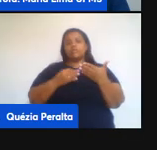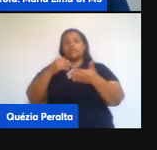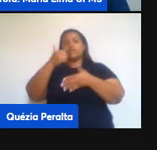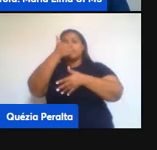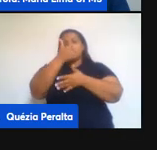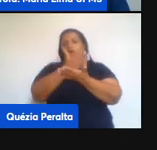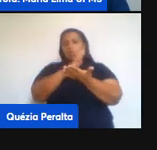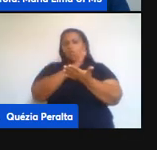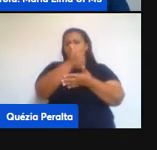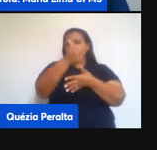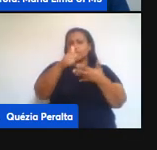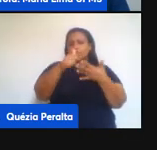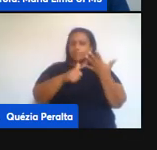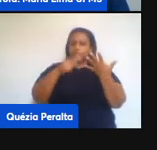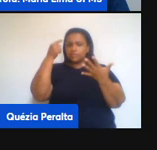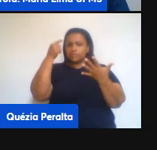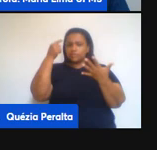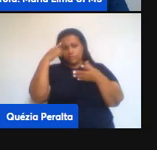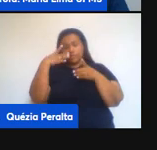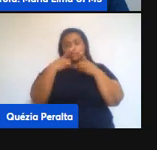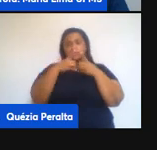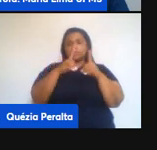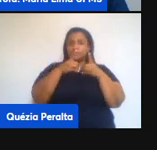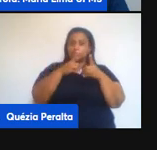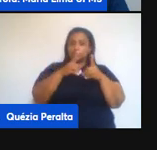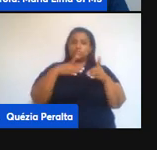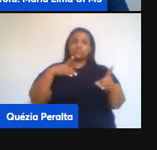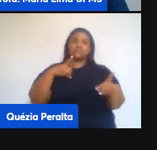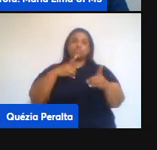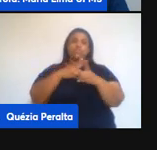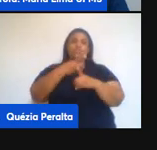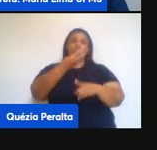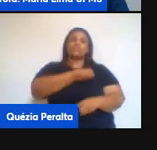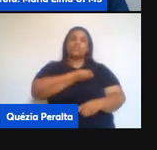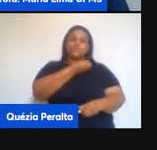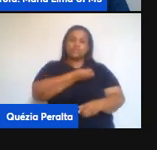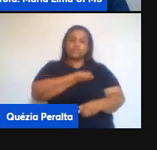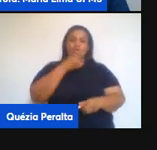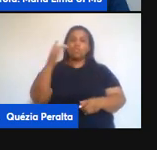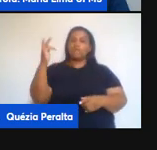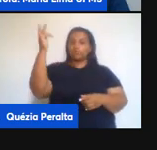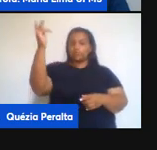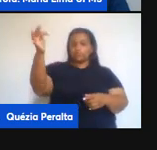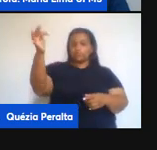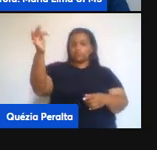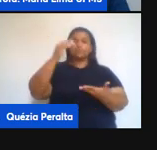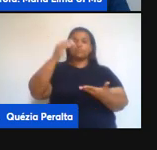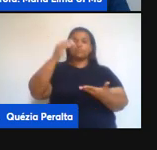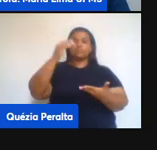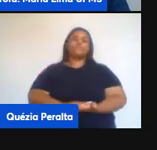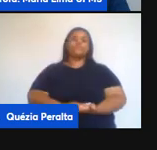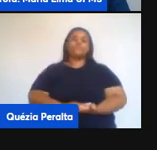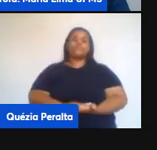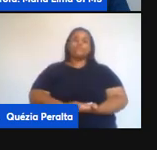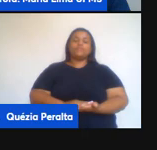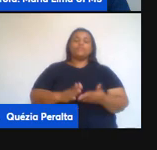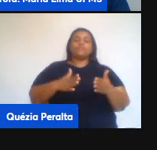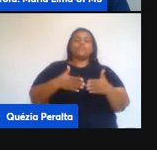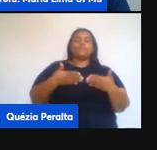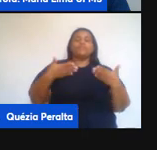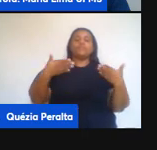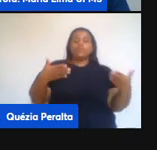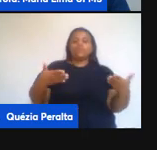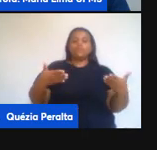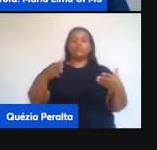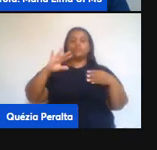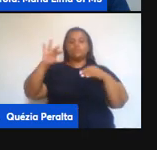pensarmos e debatermos no nosso curso, no nosso encontro presencial futuramente. Então, eu queria abordar o